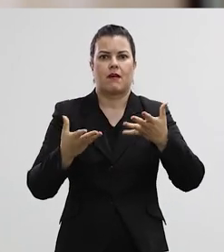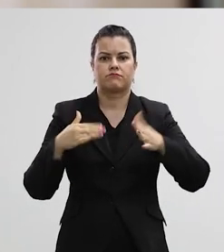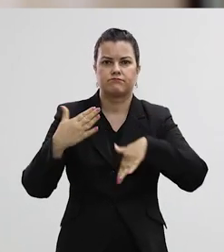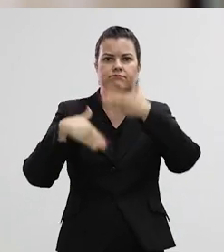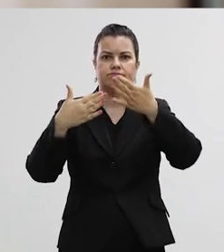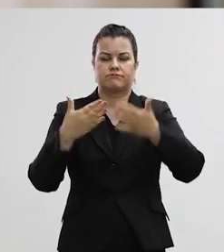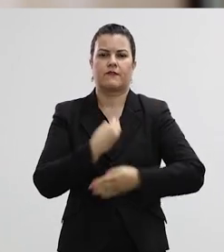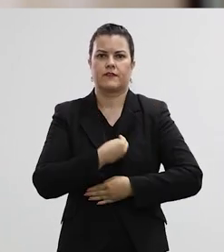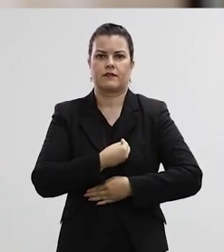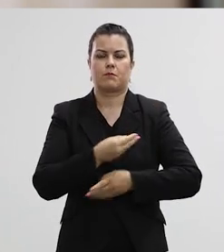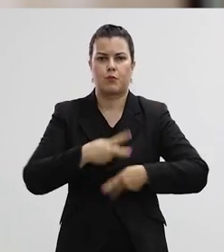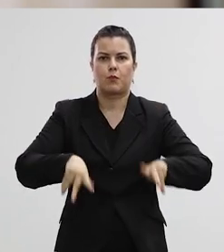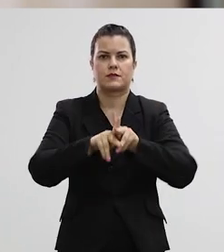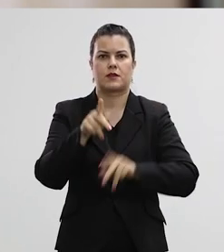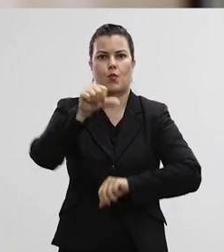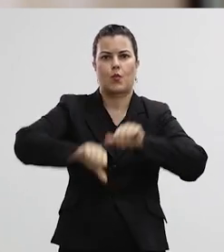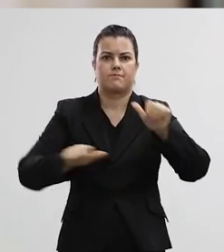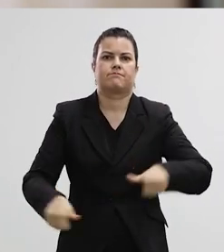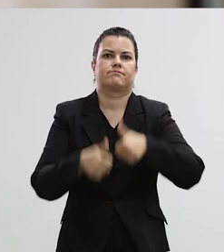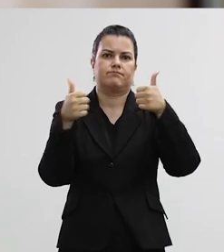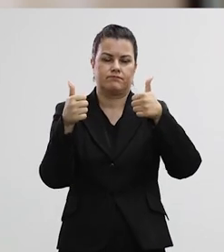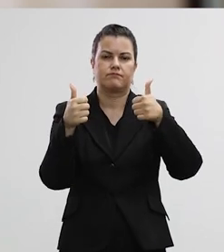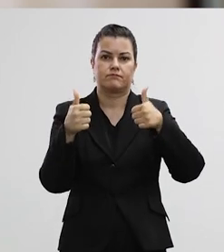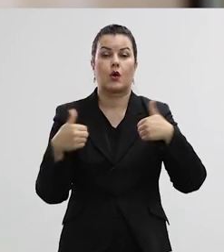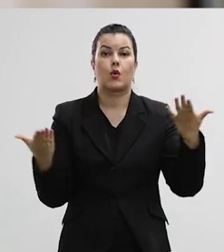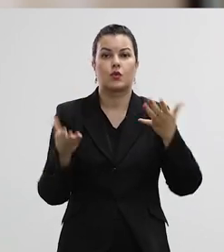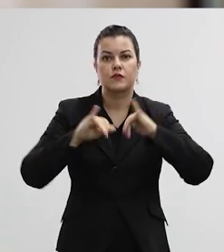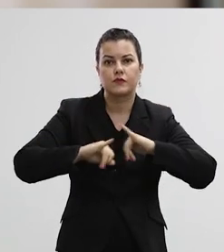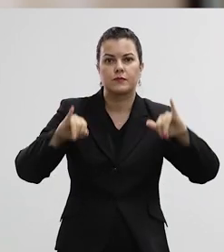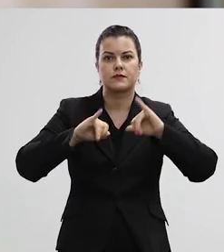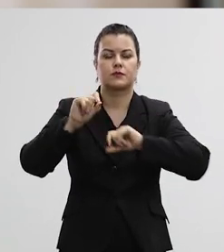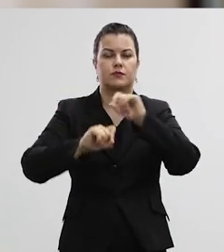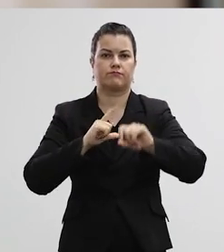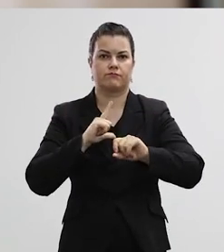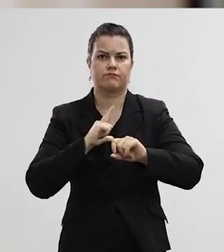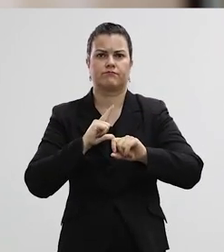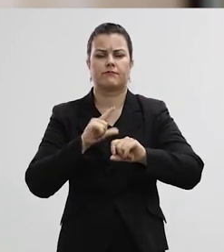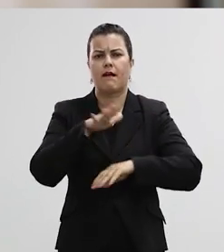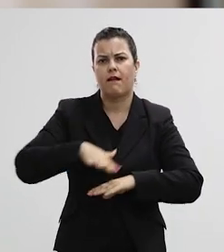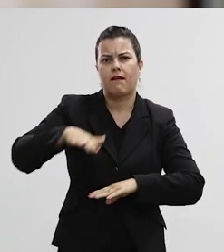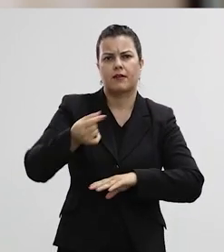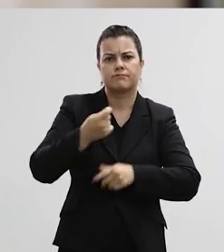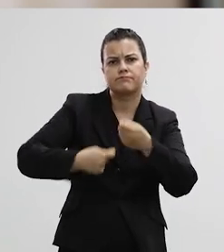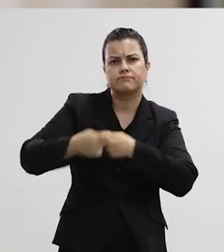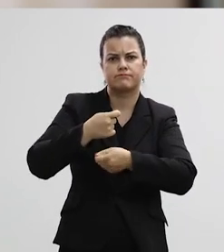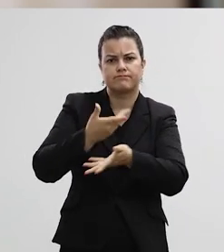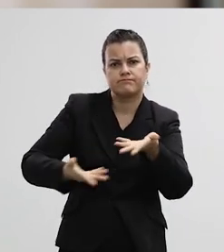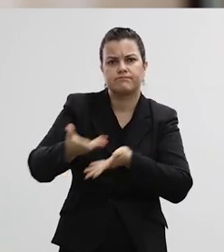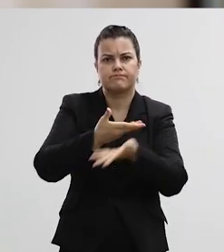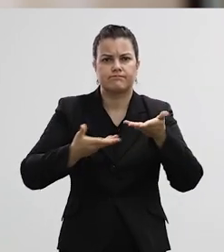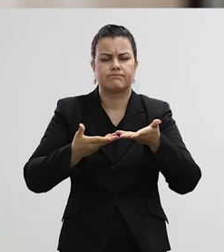melhorando a qualidade de vida da população hoje eu quero compartilhar com vocês a informação de que a reorganização do fluxo de caixa